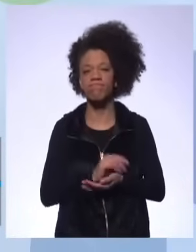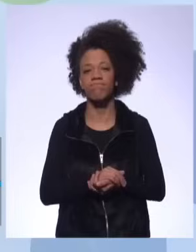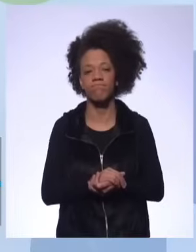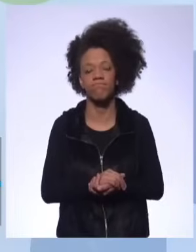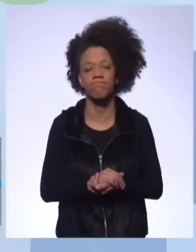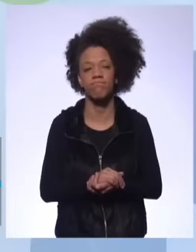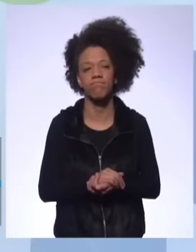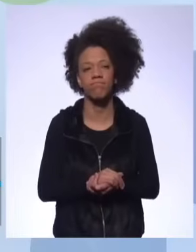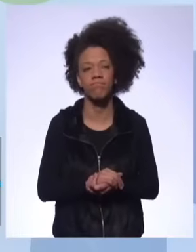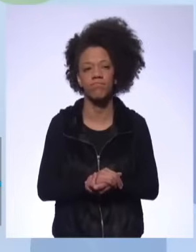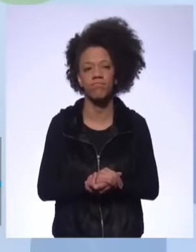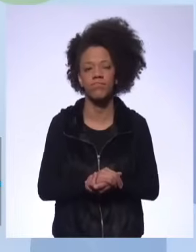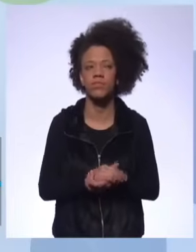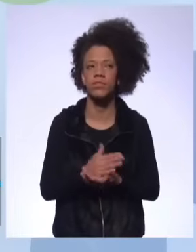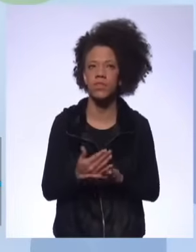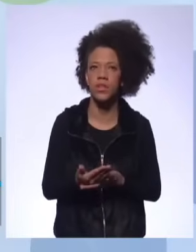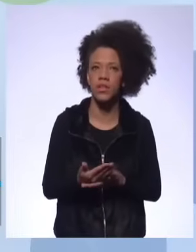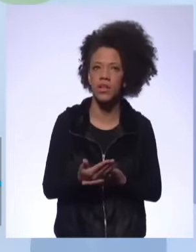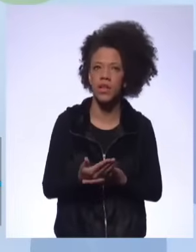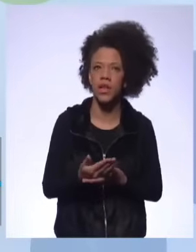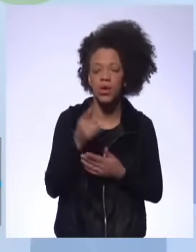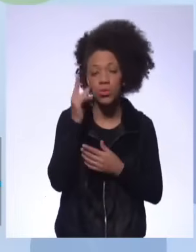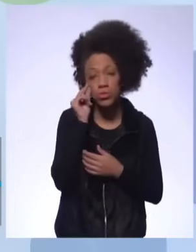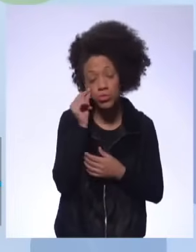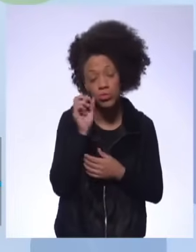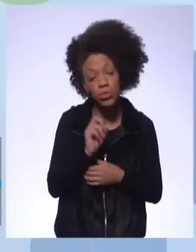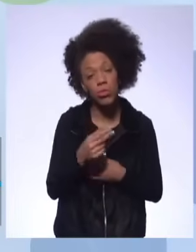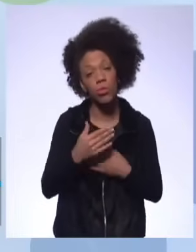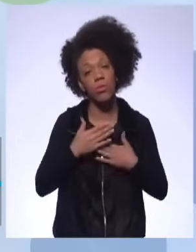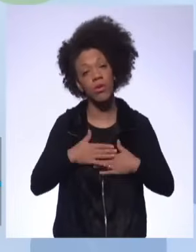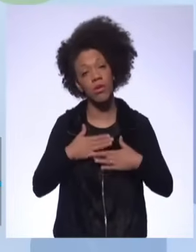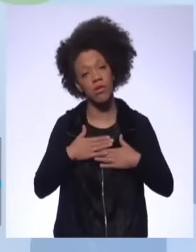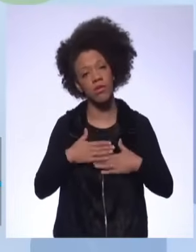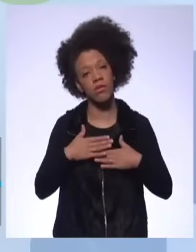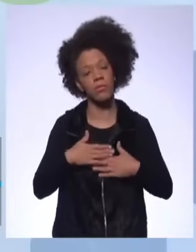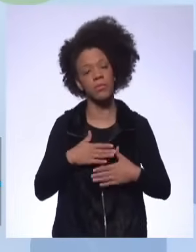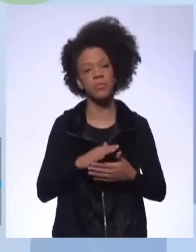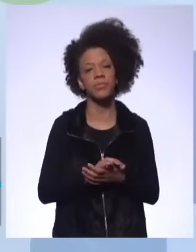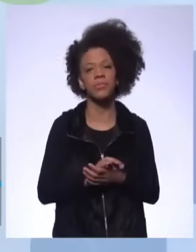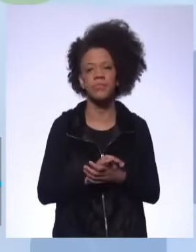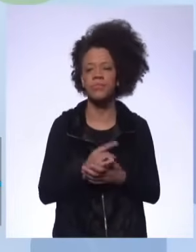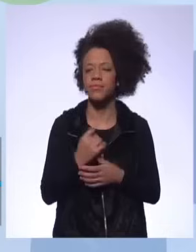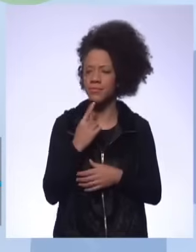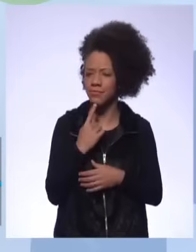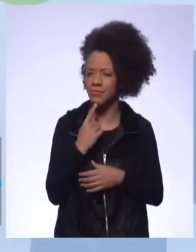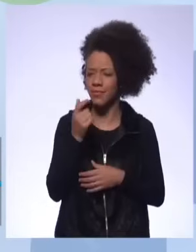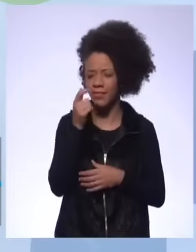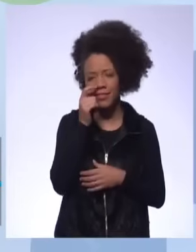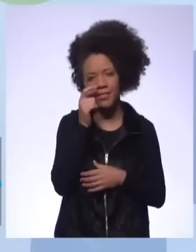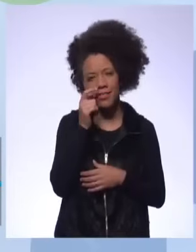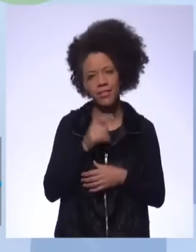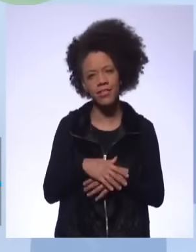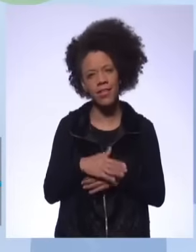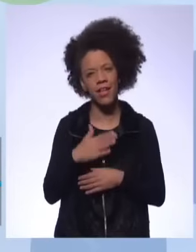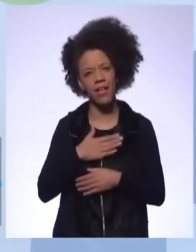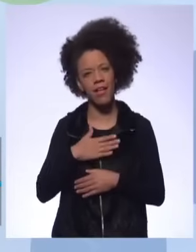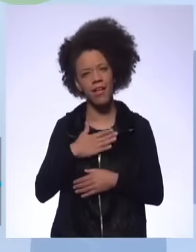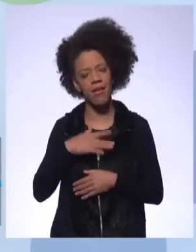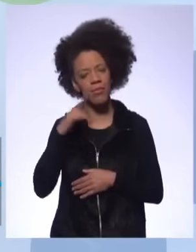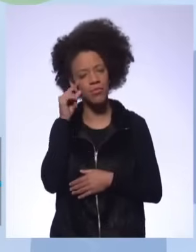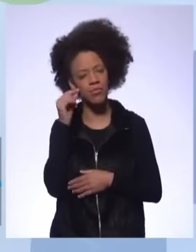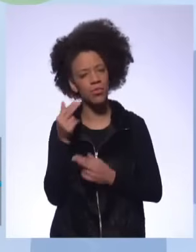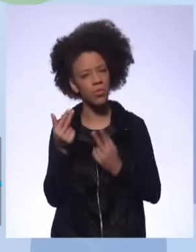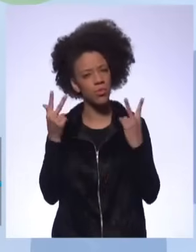Aí, dá sono ou acalma? Jéssica colocou que acalma e tal. Engraçado que o pessoal coloca o acalmar e o